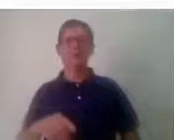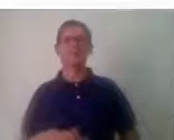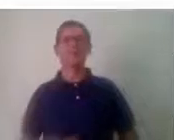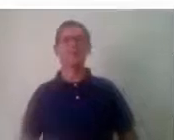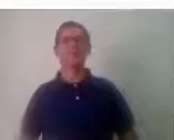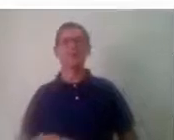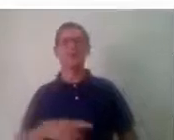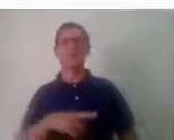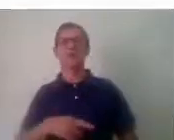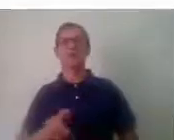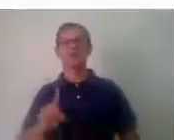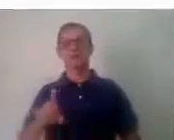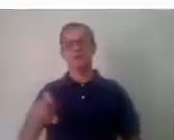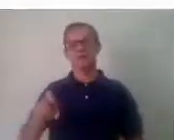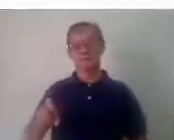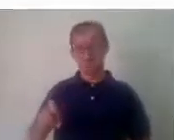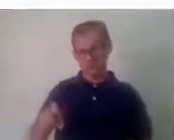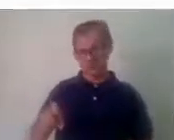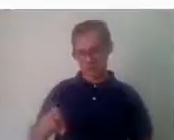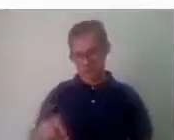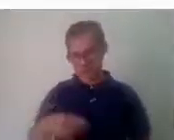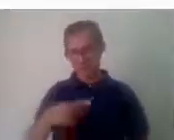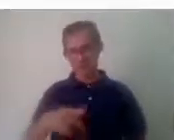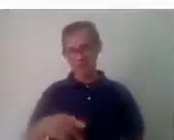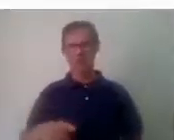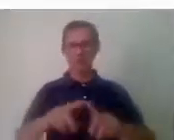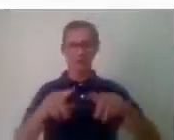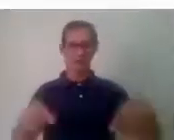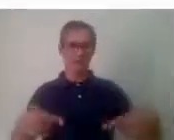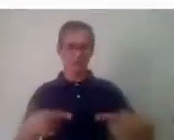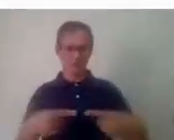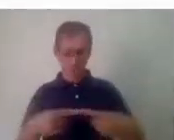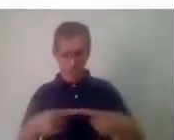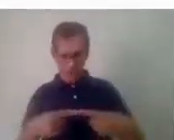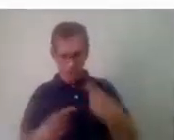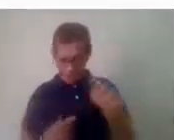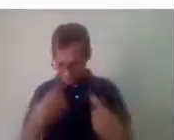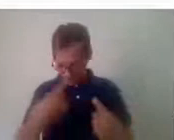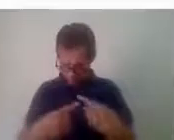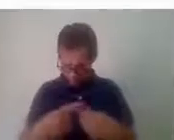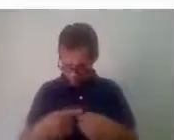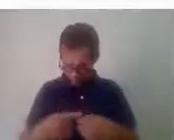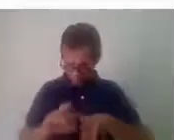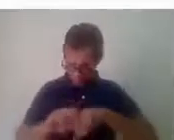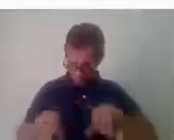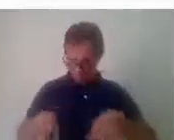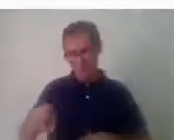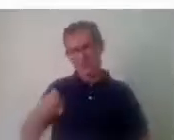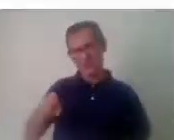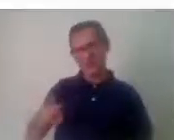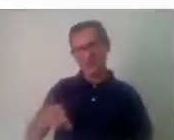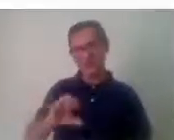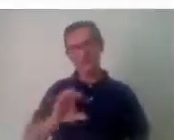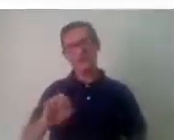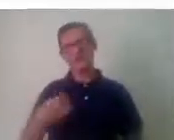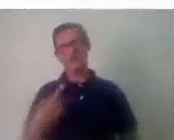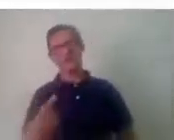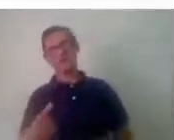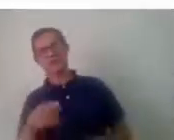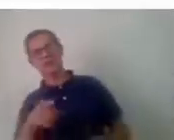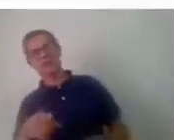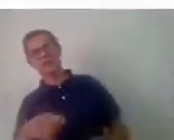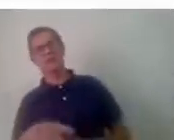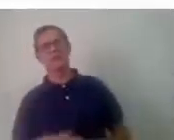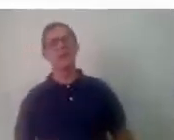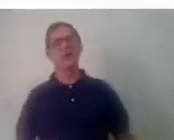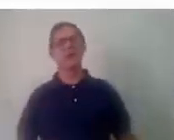e coloca dx. Vai lá na sua região e vê qual que é a variação de x. É de 0 a 1. Aí você vem